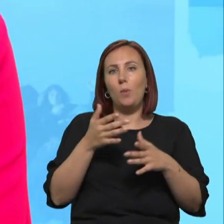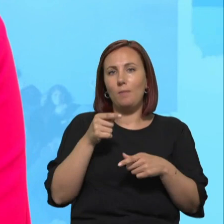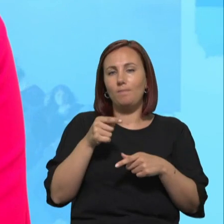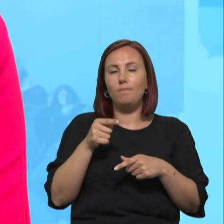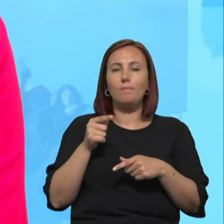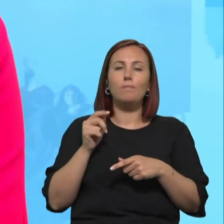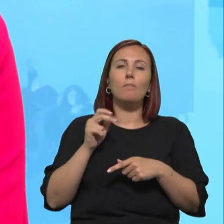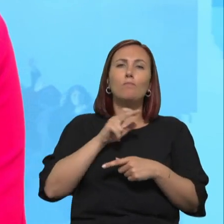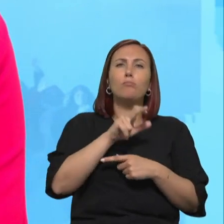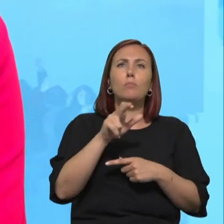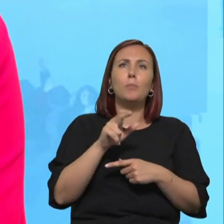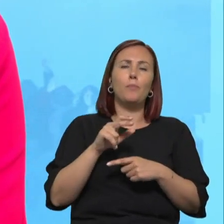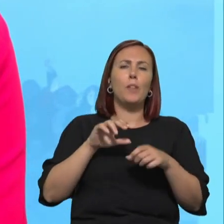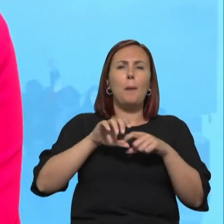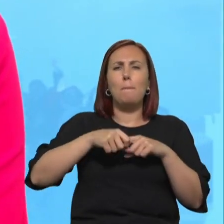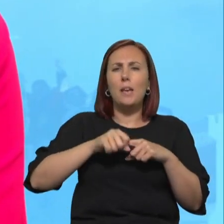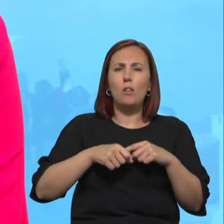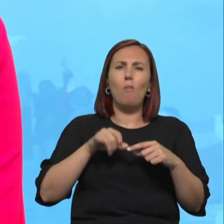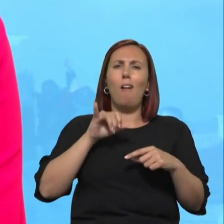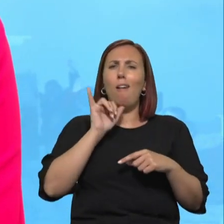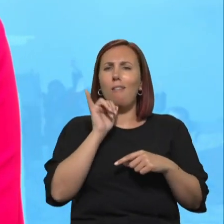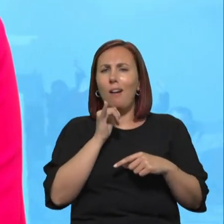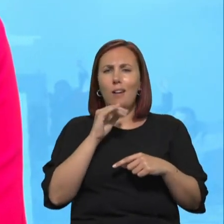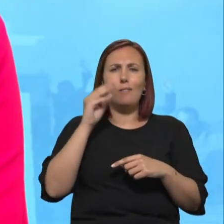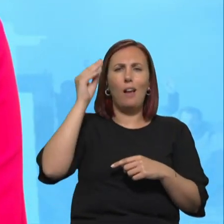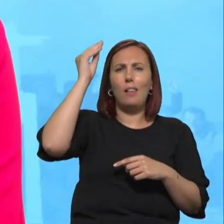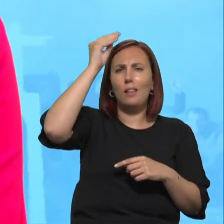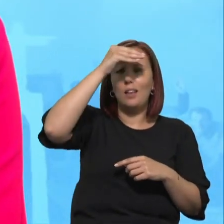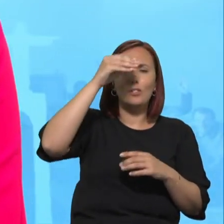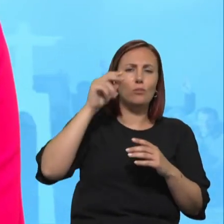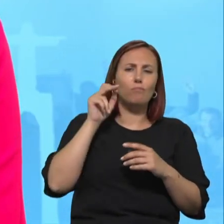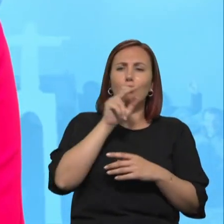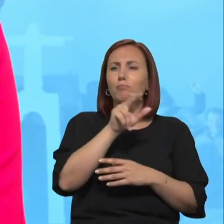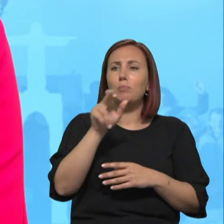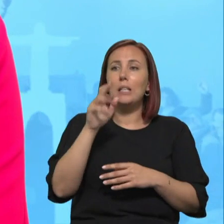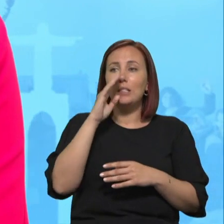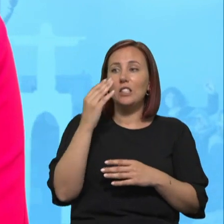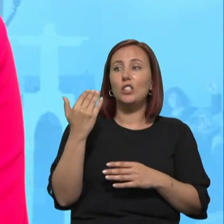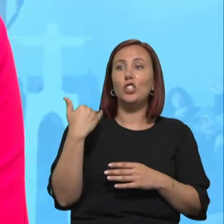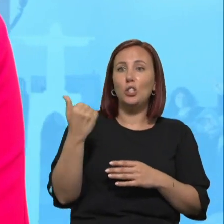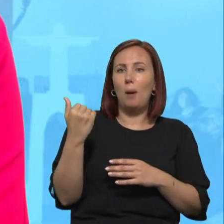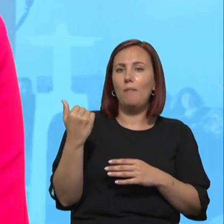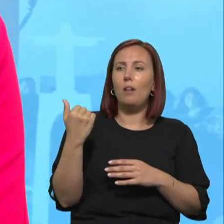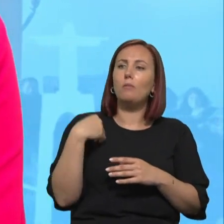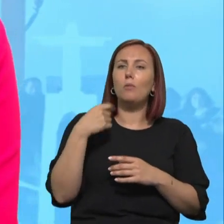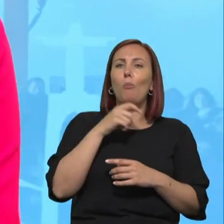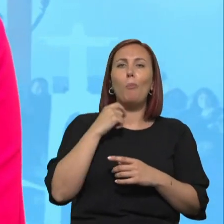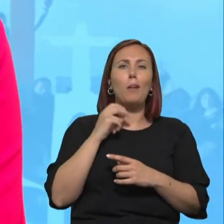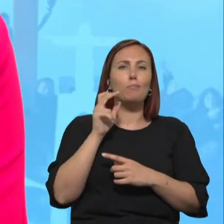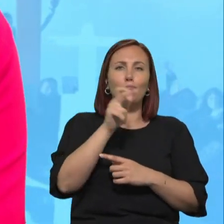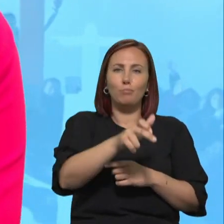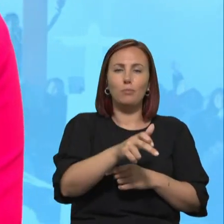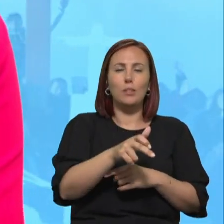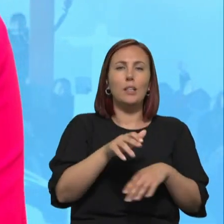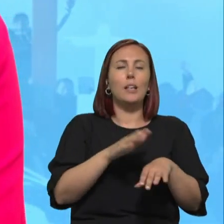ia do Minho ao Algarve, ao Alentejo, ele ia onde fosse preciso, onde o chamassem, o Padre Cruz ia. Numa atitude